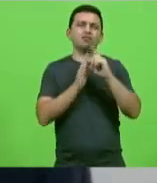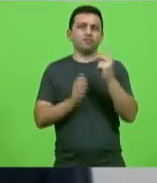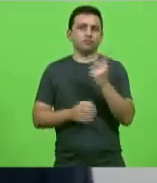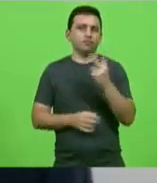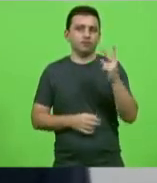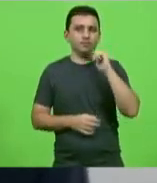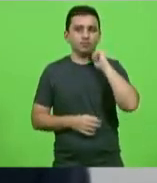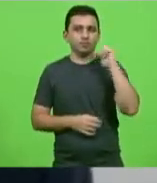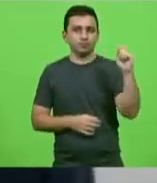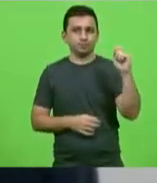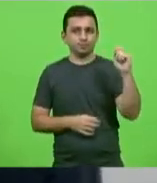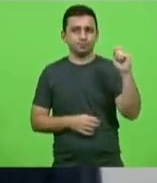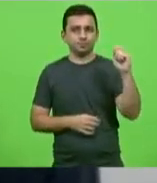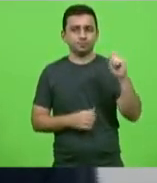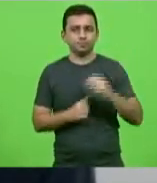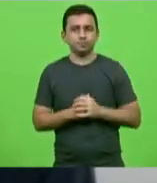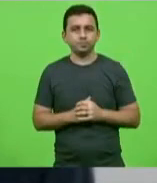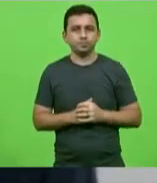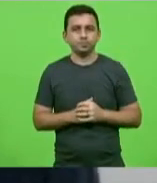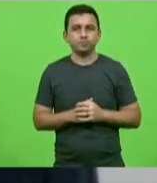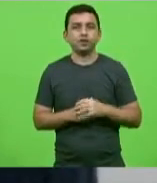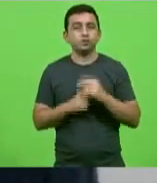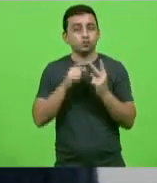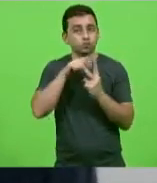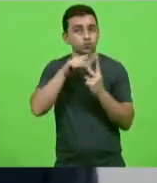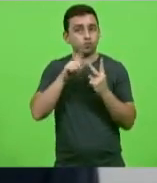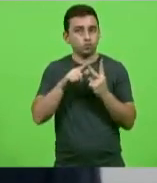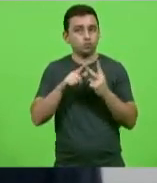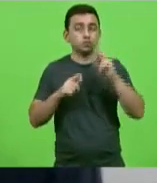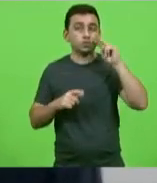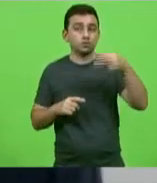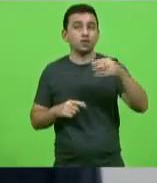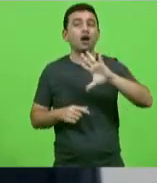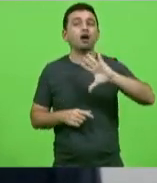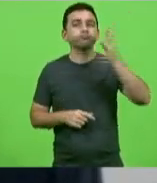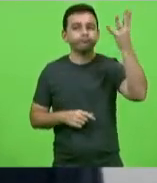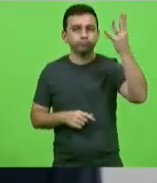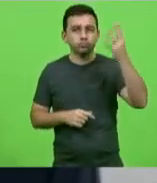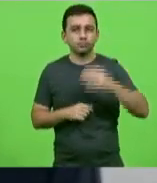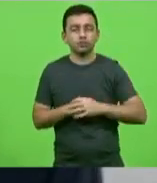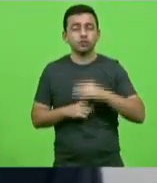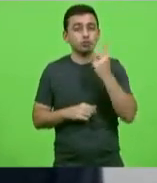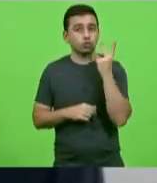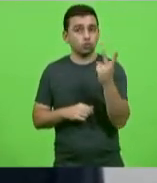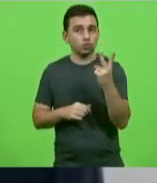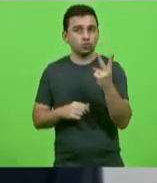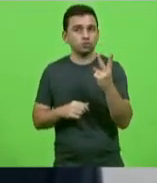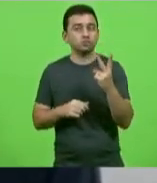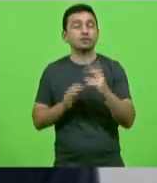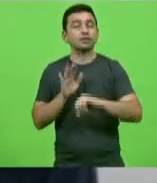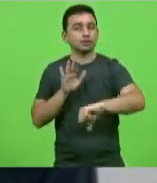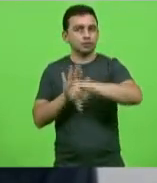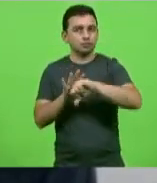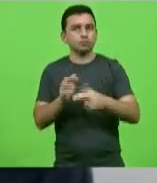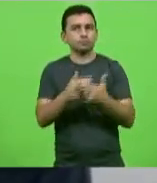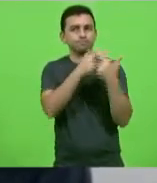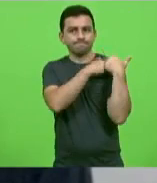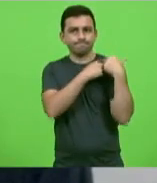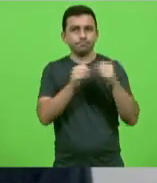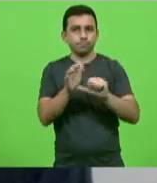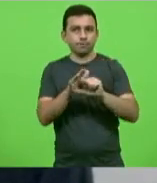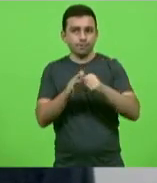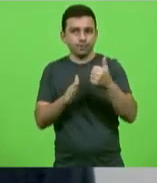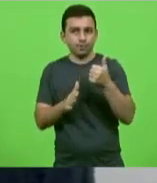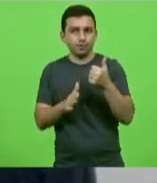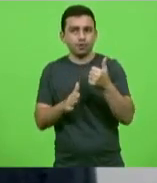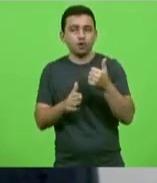abril. Com isso, duas consequências, dois crimes de responsabilidade, a priori,